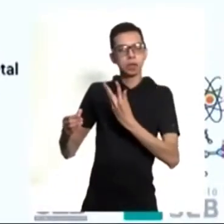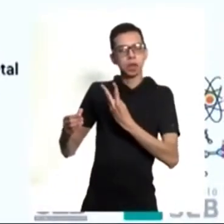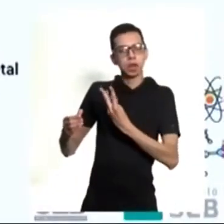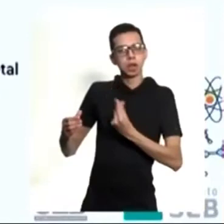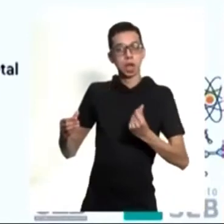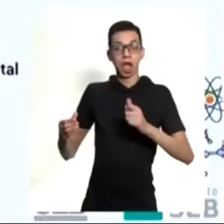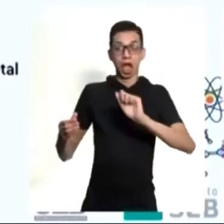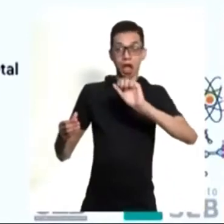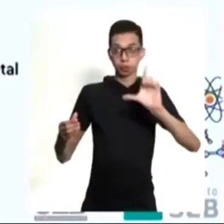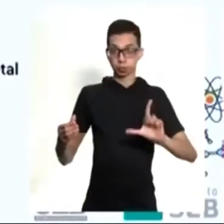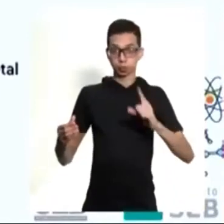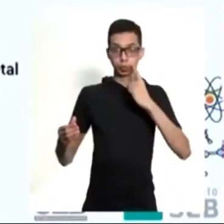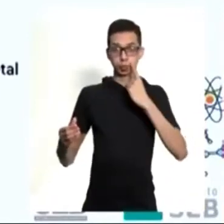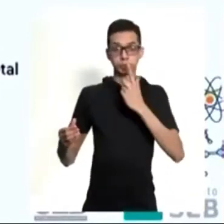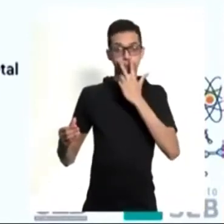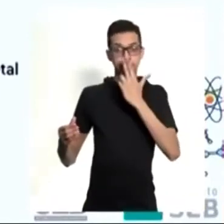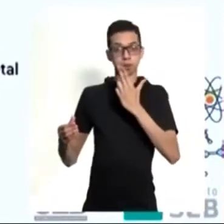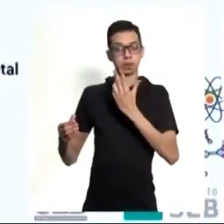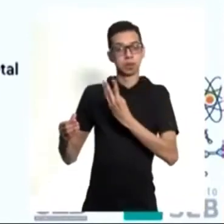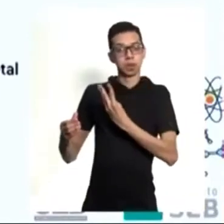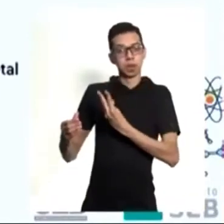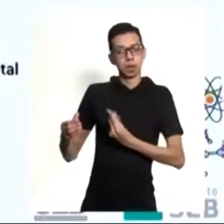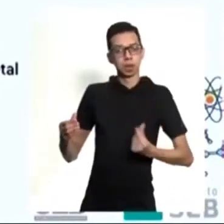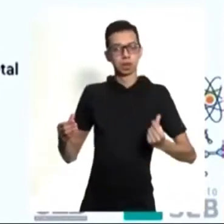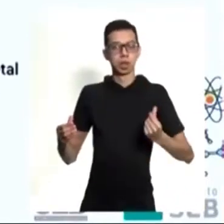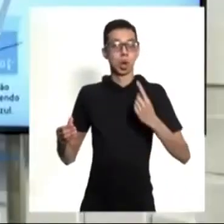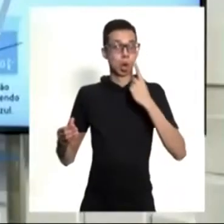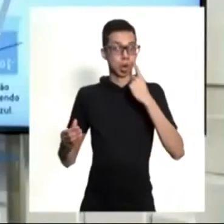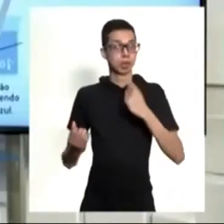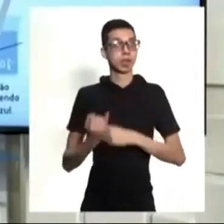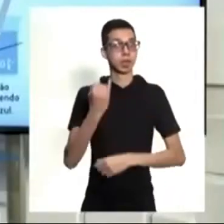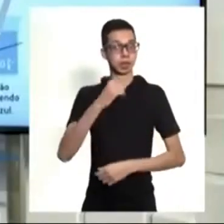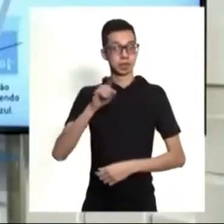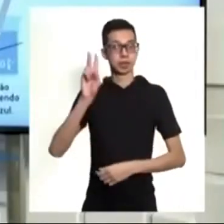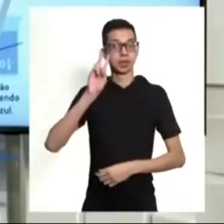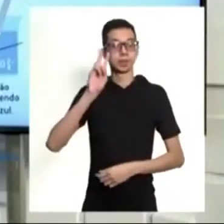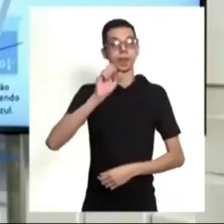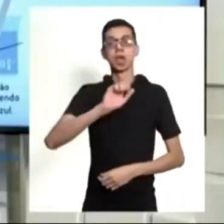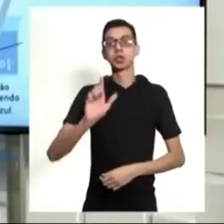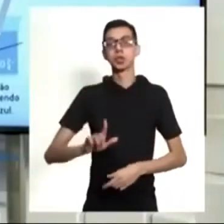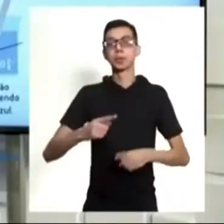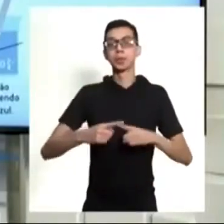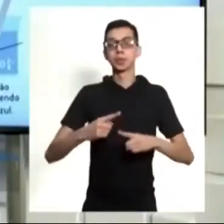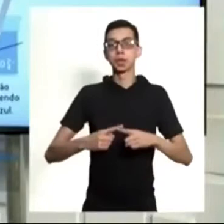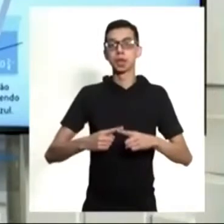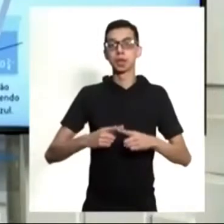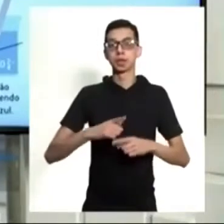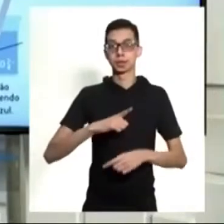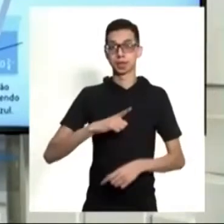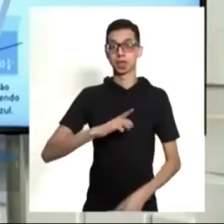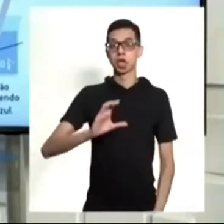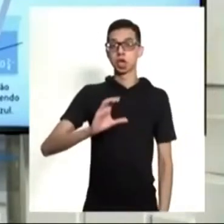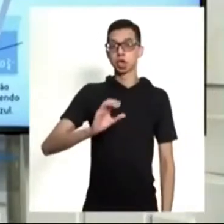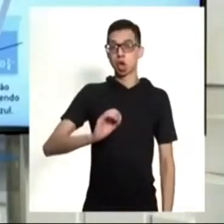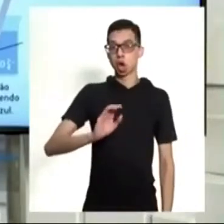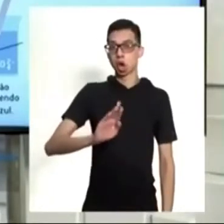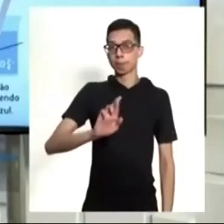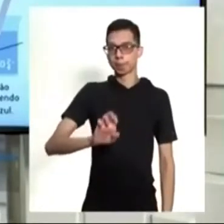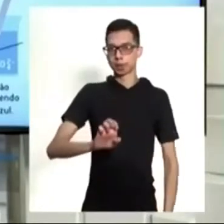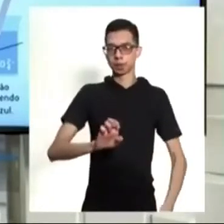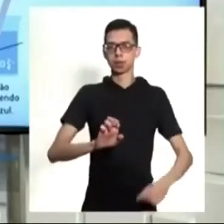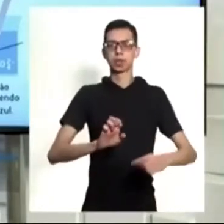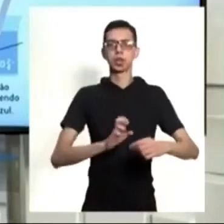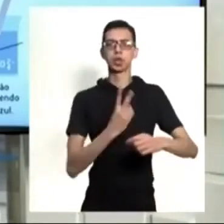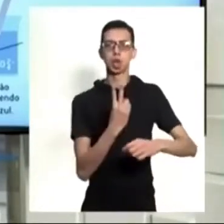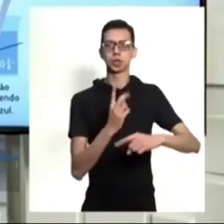a cor azul, né? E é importante você lembrar que a coloração azul ela é em função de íons cobre 2+, tá? Que é o cátion de